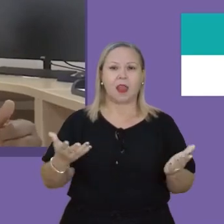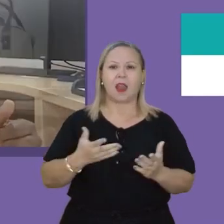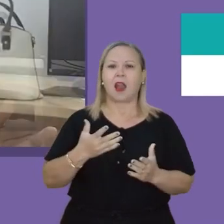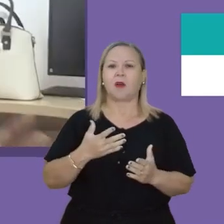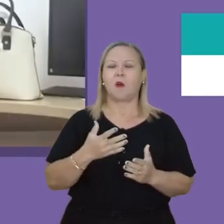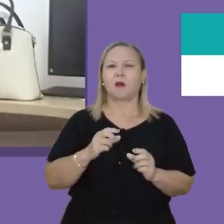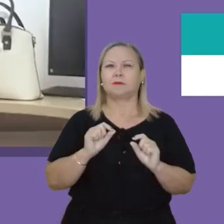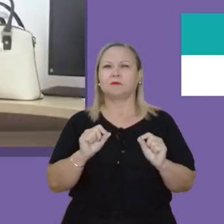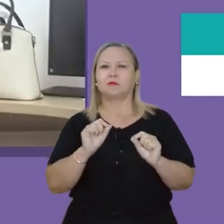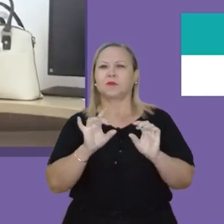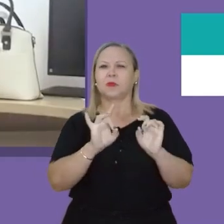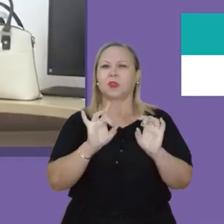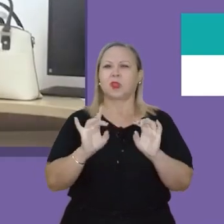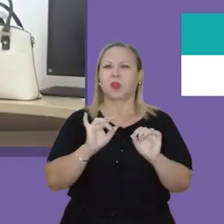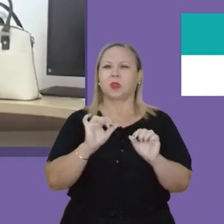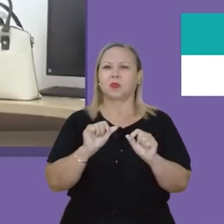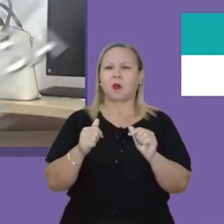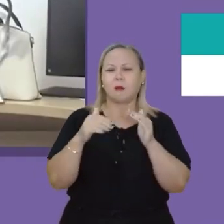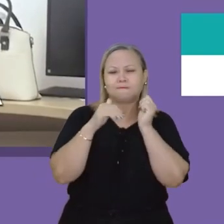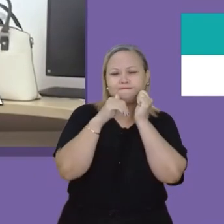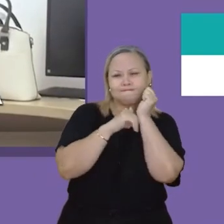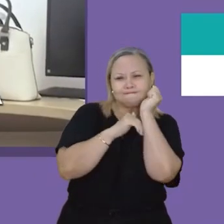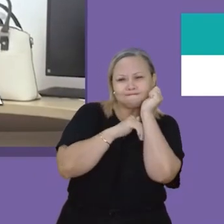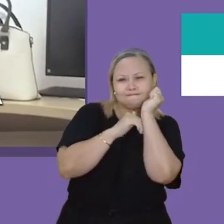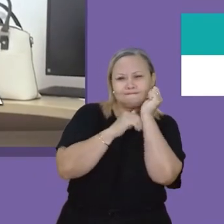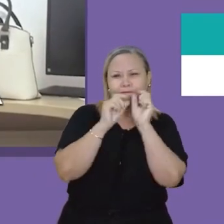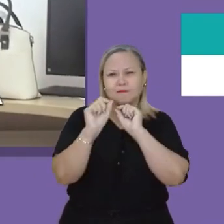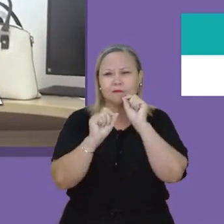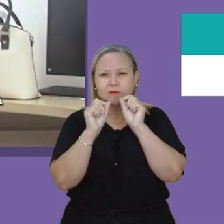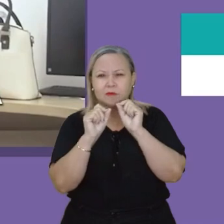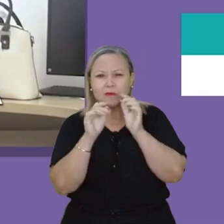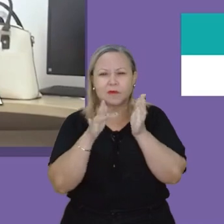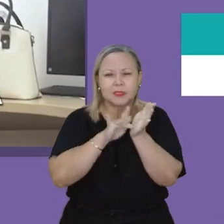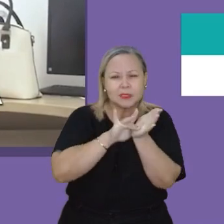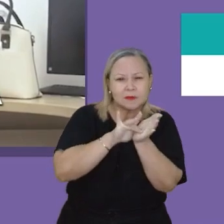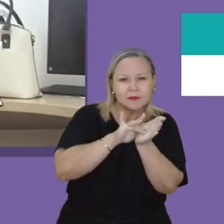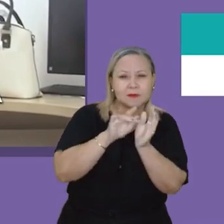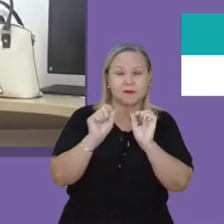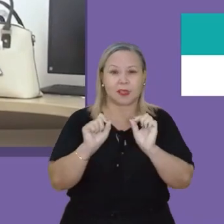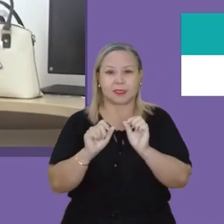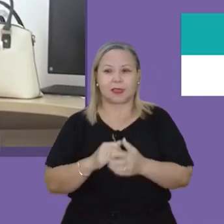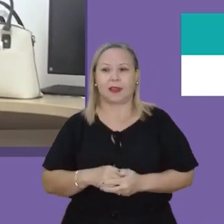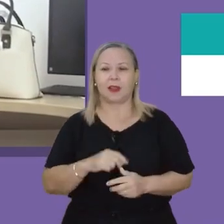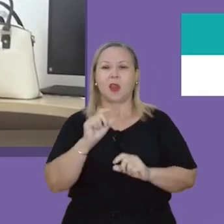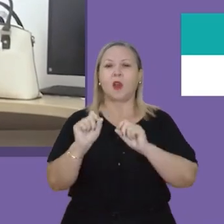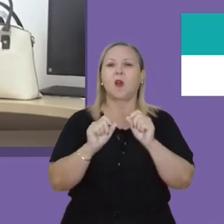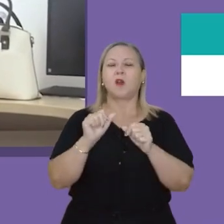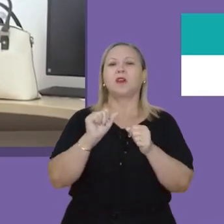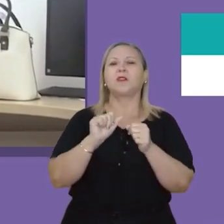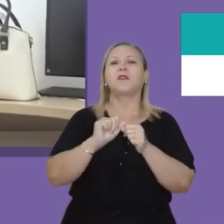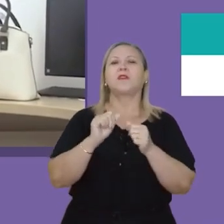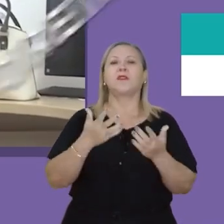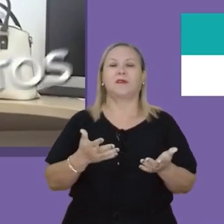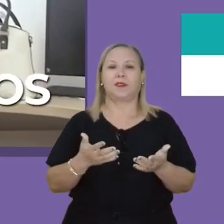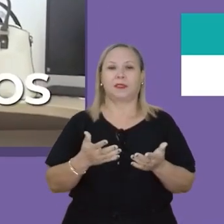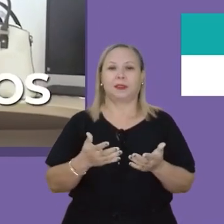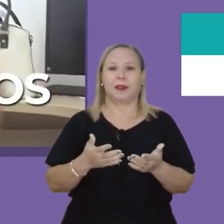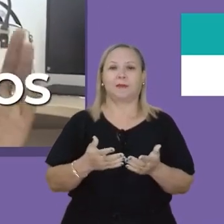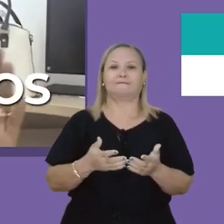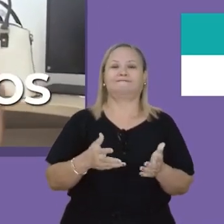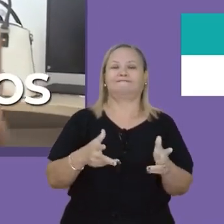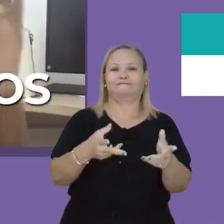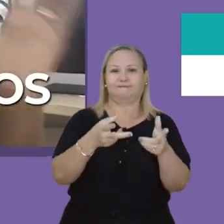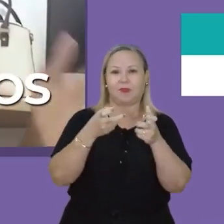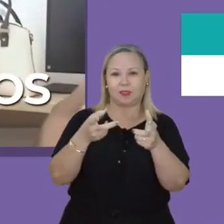escravidão. O que eles fazem? Explorar a mão de obra. Explorando a mão de obra, tirando os direitos que